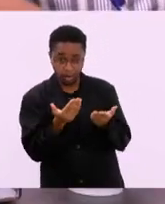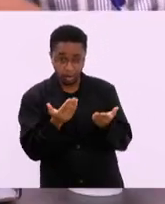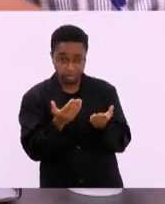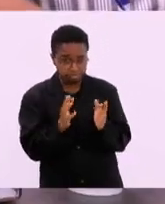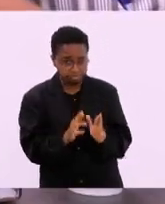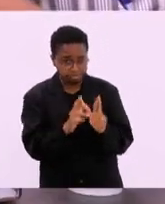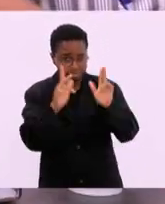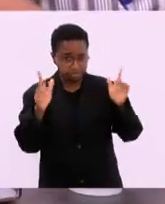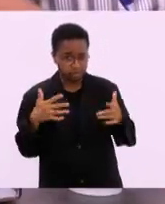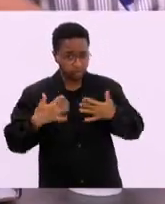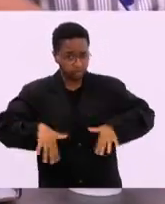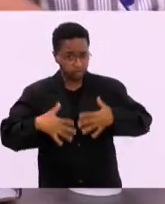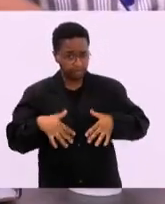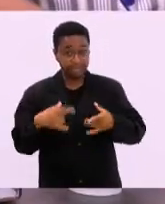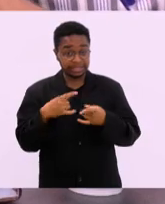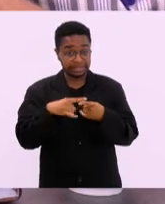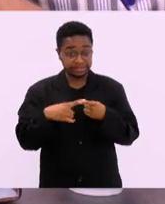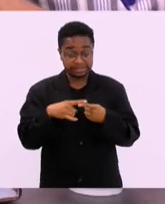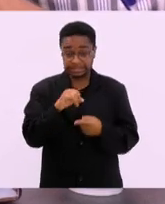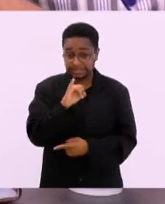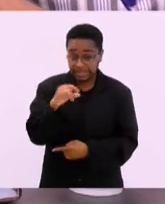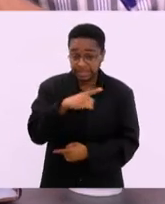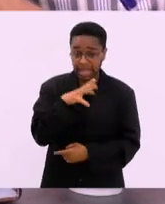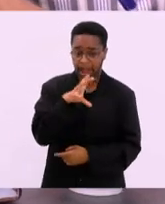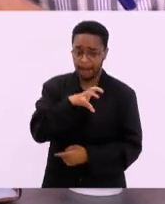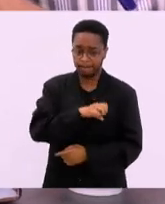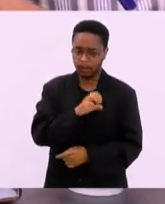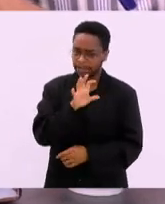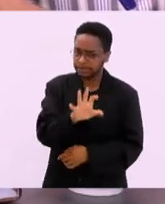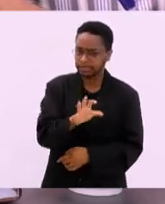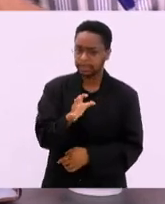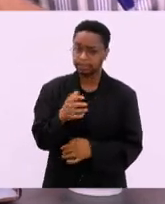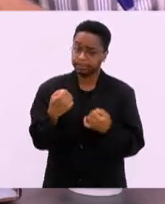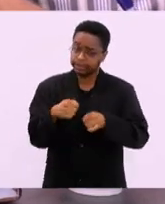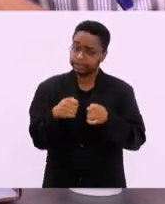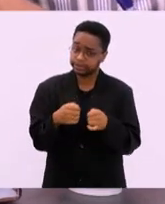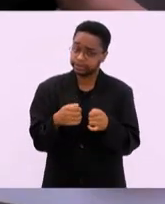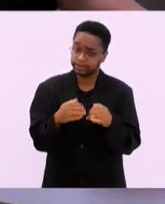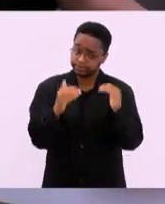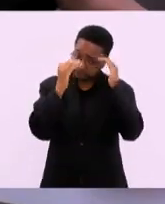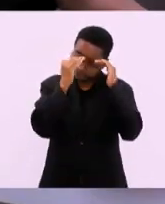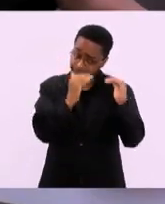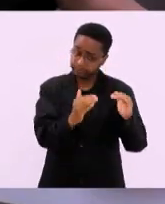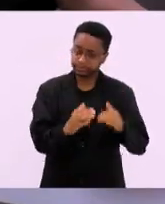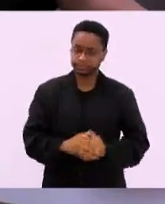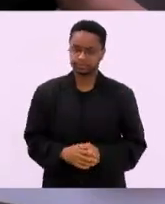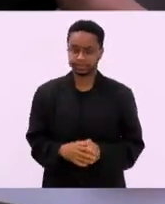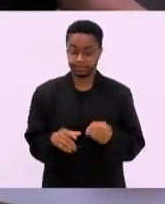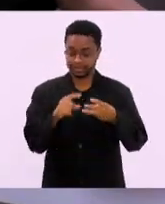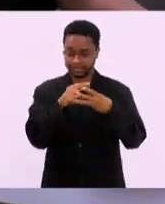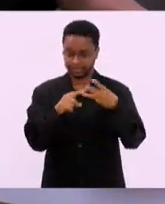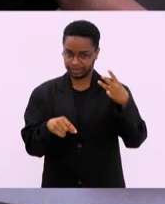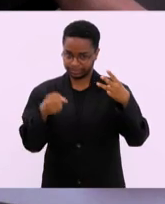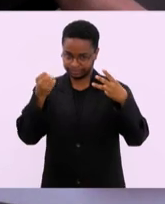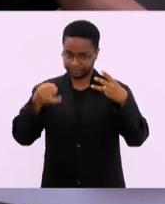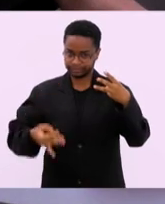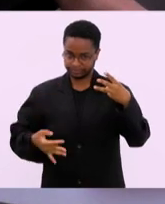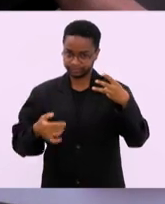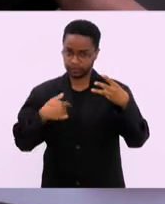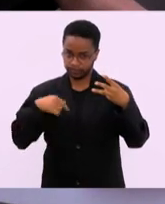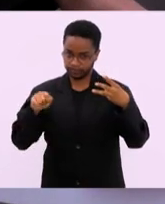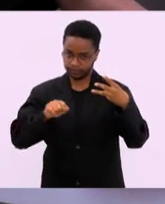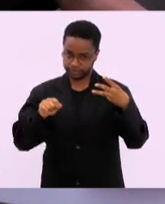Serginho. Quando tem um amor no ar dessa forma, a gente tem que se render ao amor. Três esclarecimentos, senhor